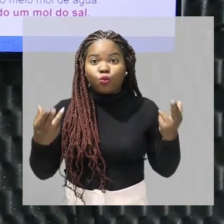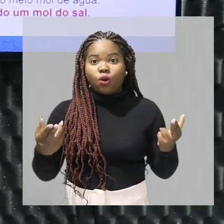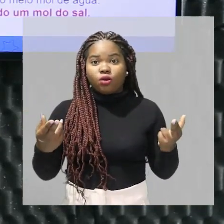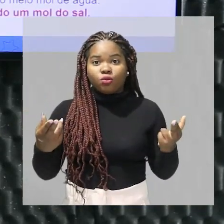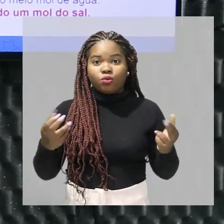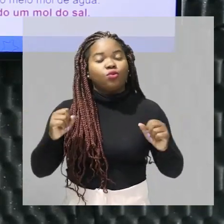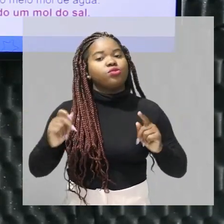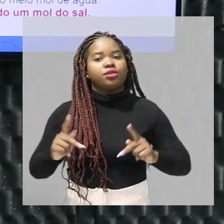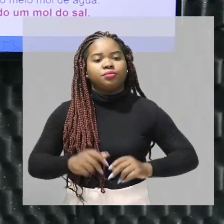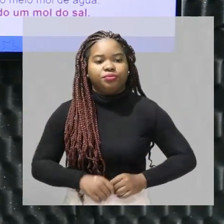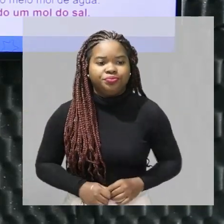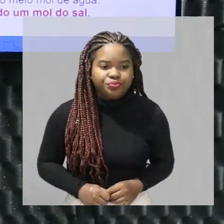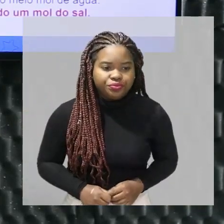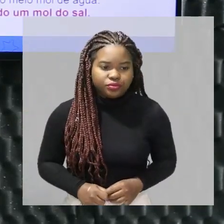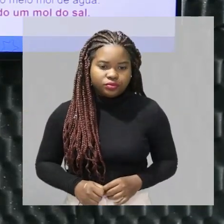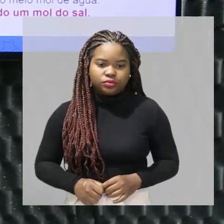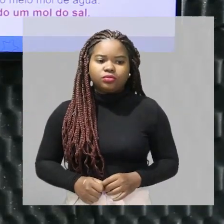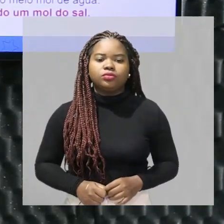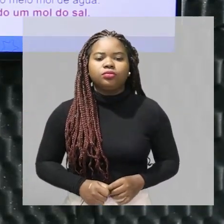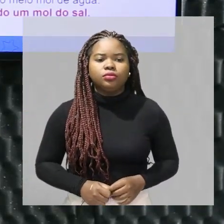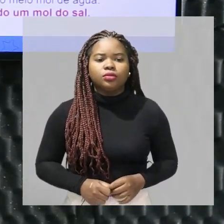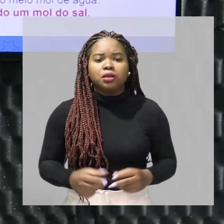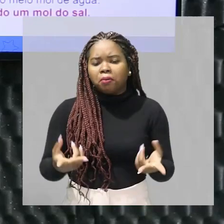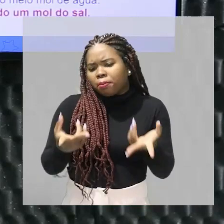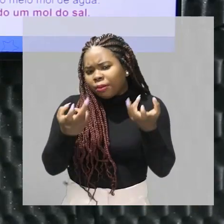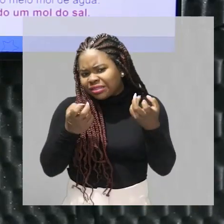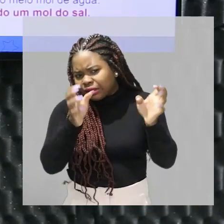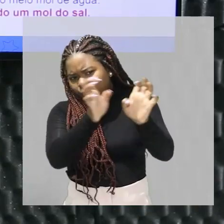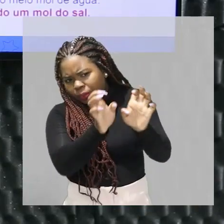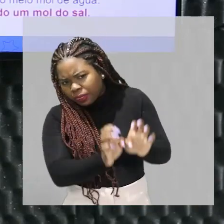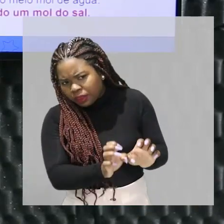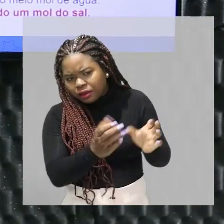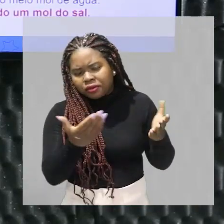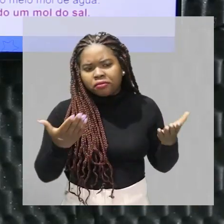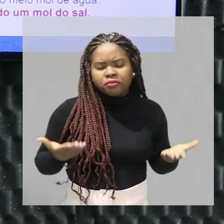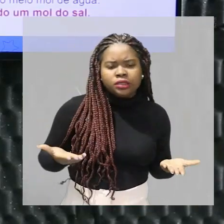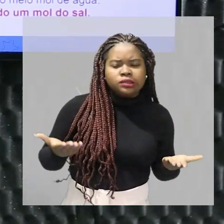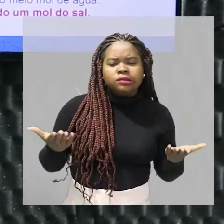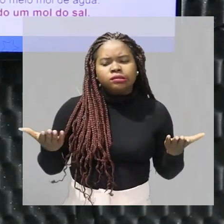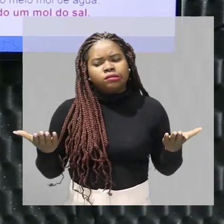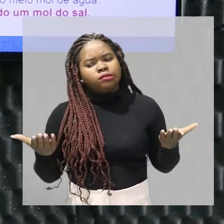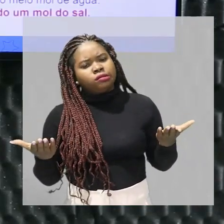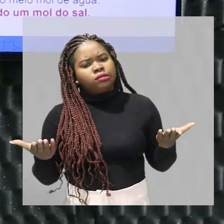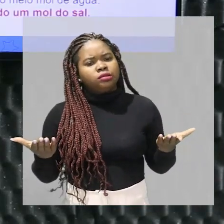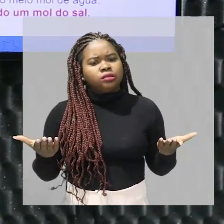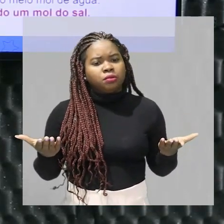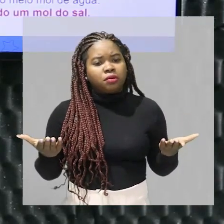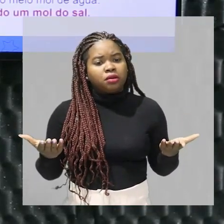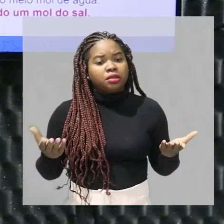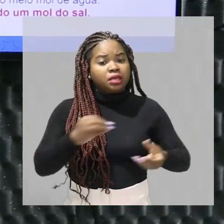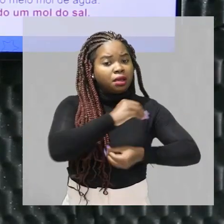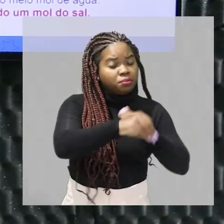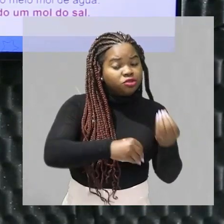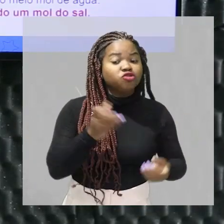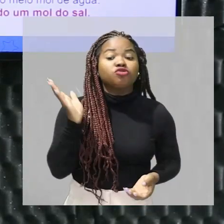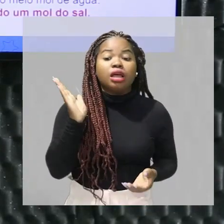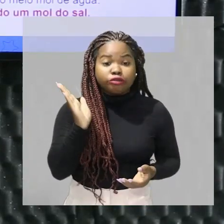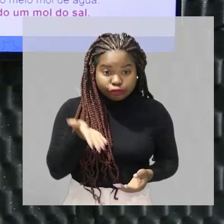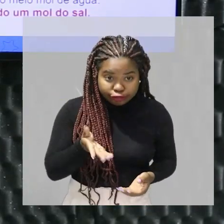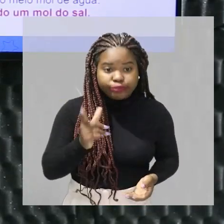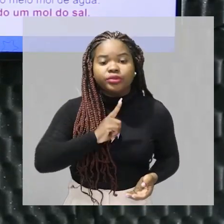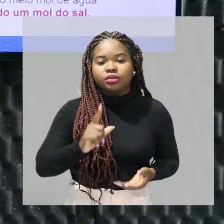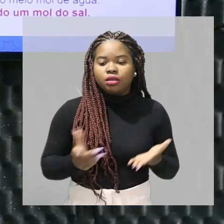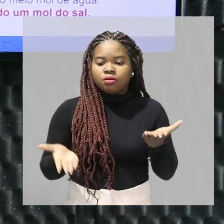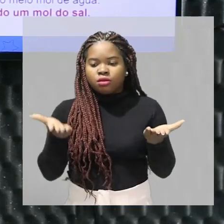balanceada, certo? Bom, observando, portanto, essa reação já balanceada, o que a gente